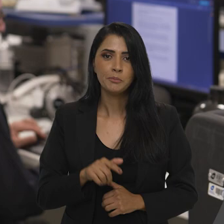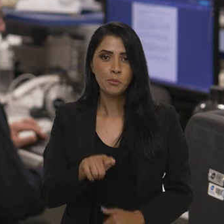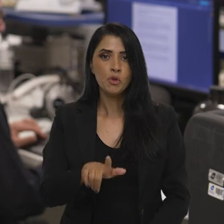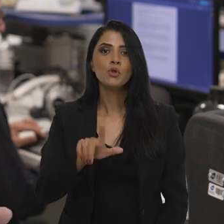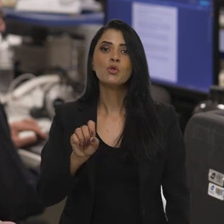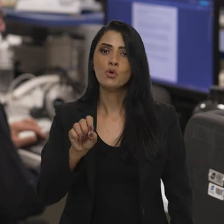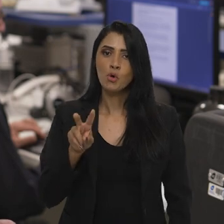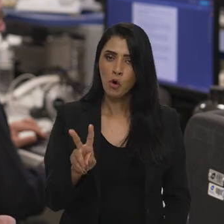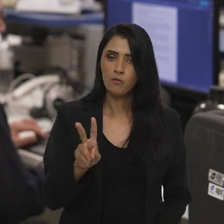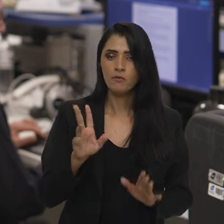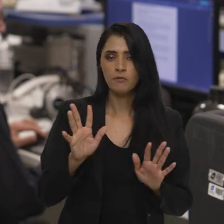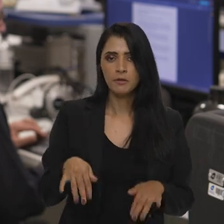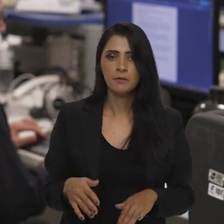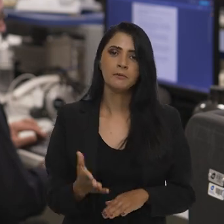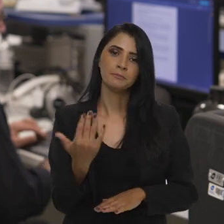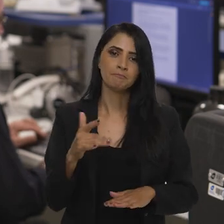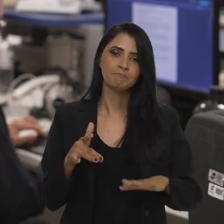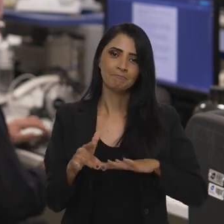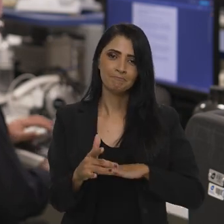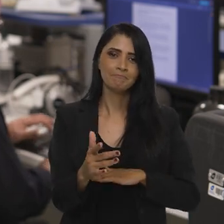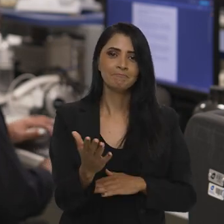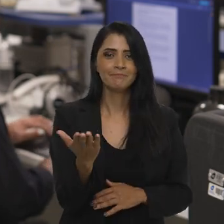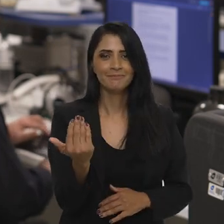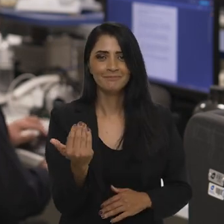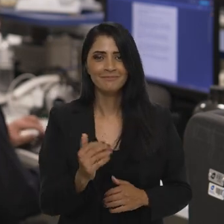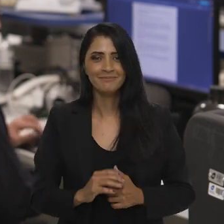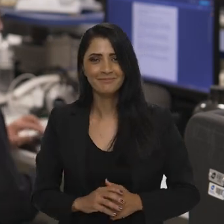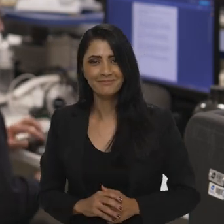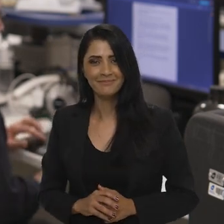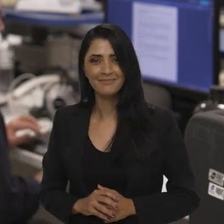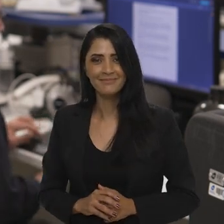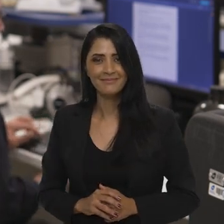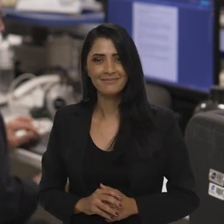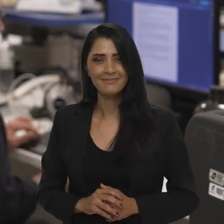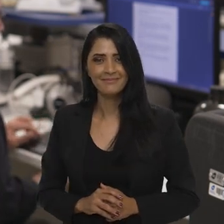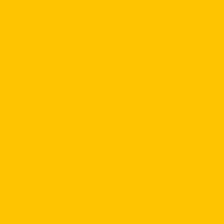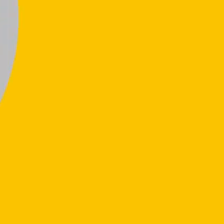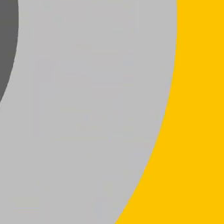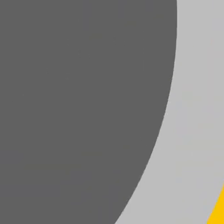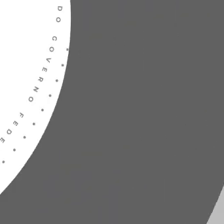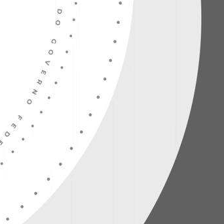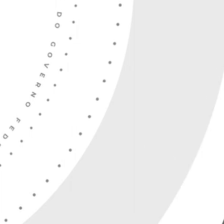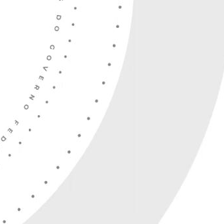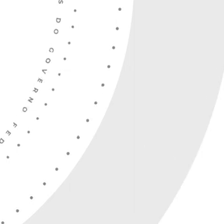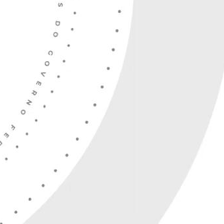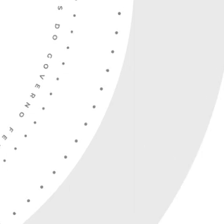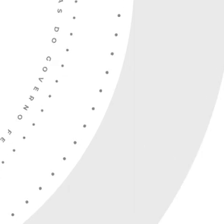E o Ponto Gov de hoje fica por aqui. Sigam com a gente nas redes sociais.